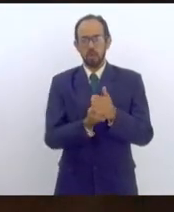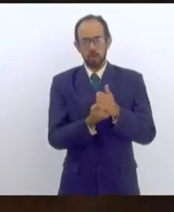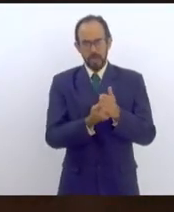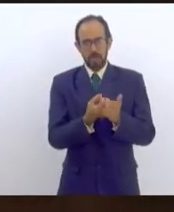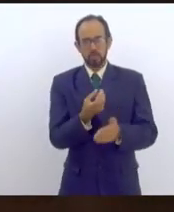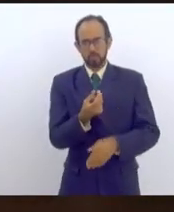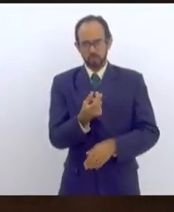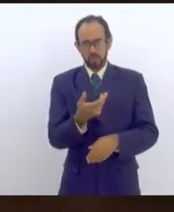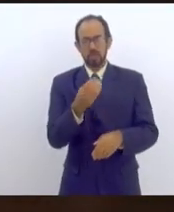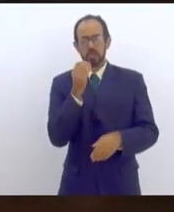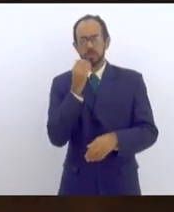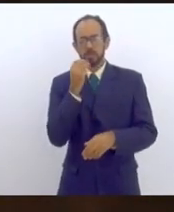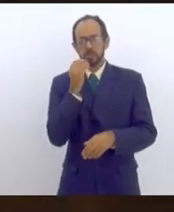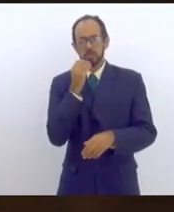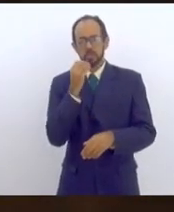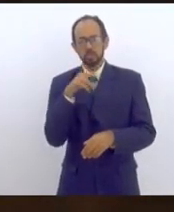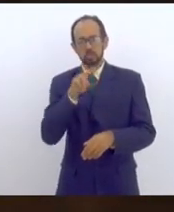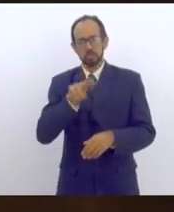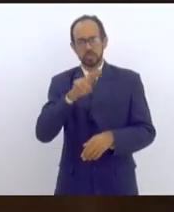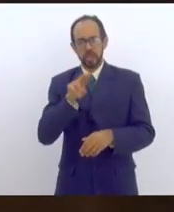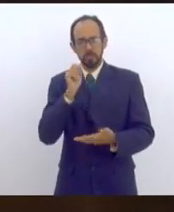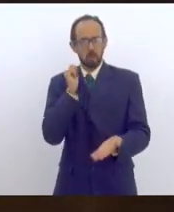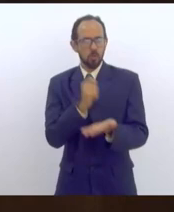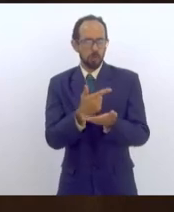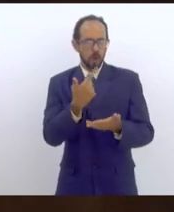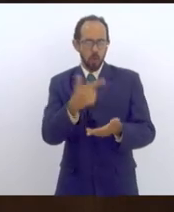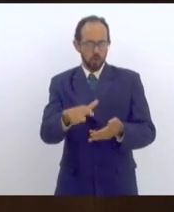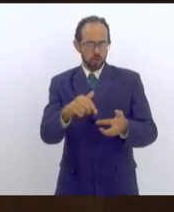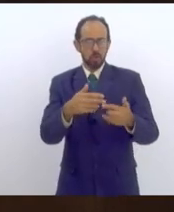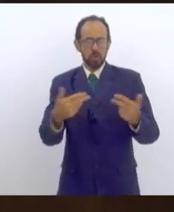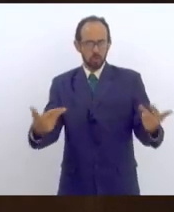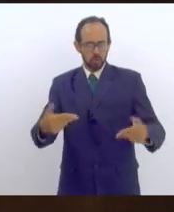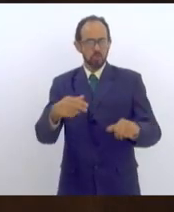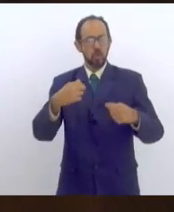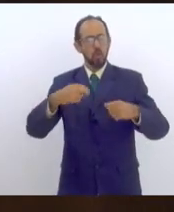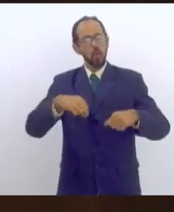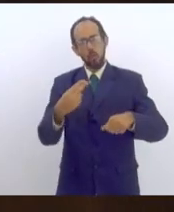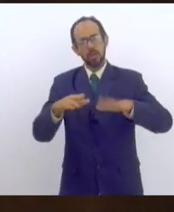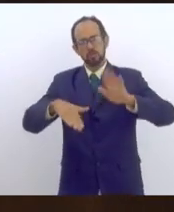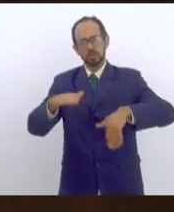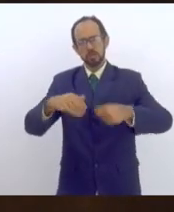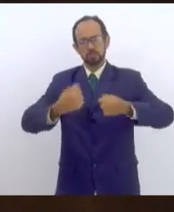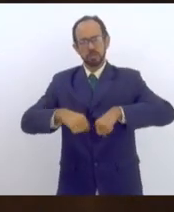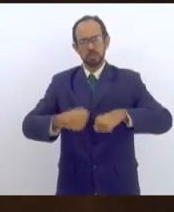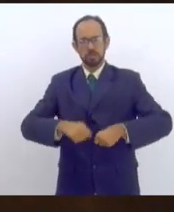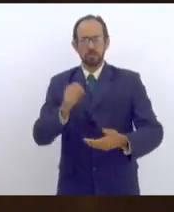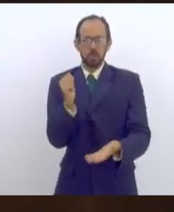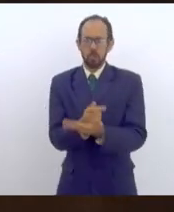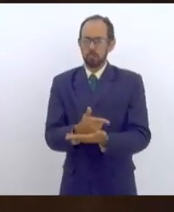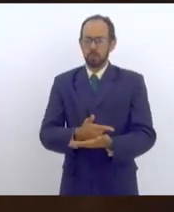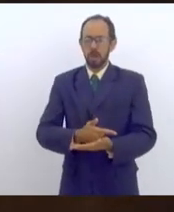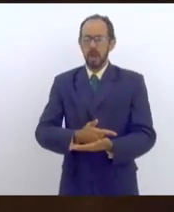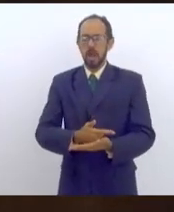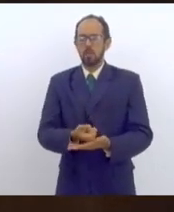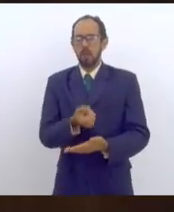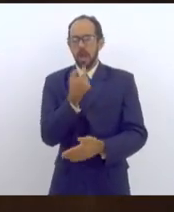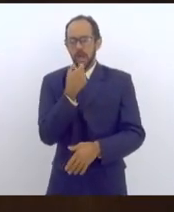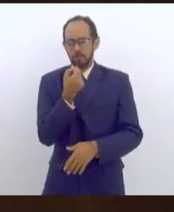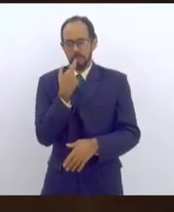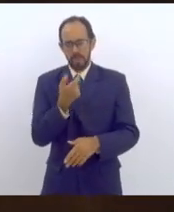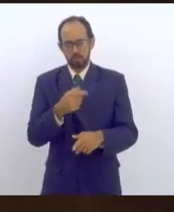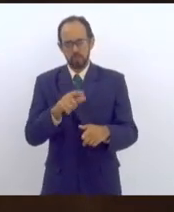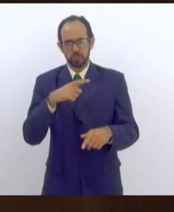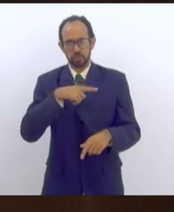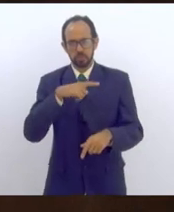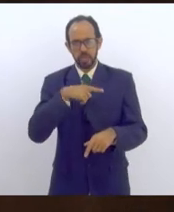utilizando para fazer uma outra compra, de repente precisa para comprar um remédio, está lá com o cartão de crédito preso, de uma compra que já foi cancelada, deveria